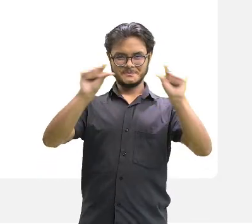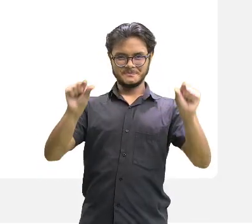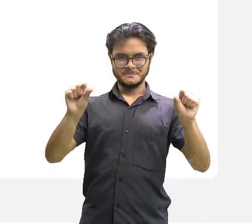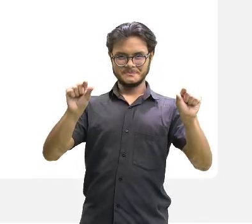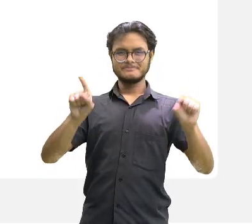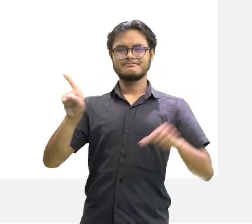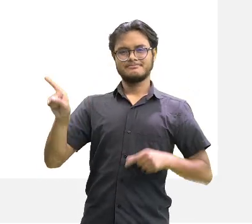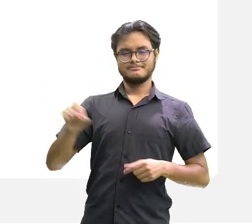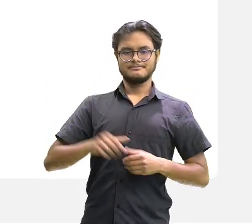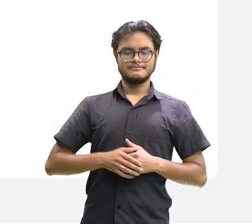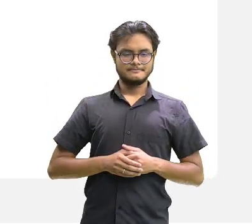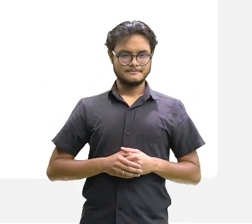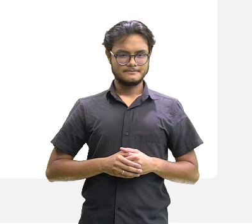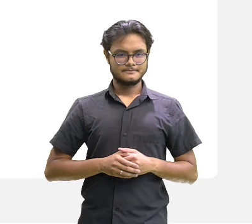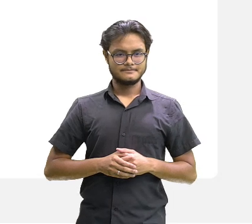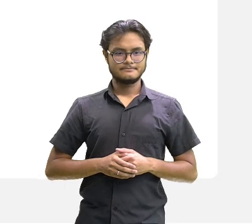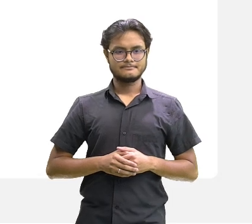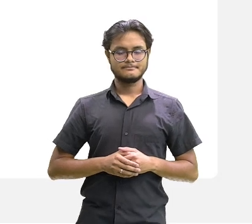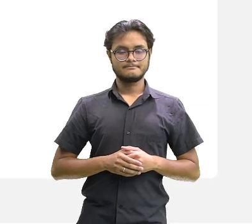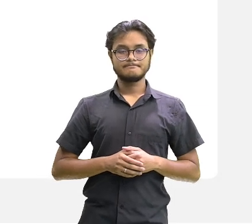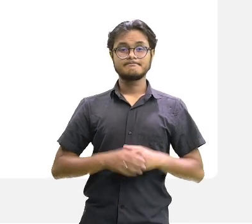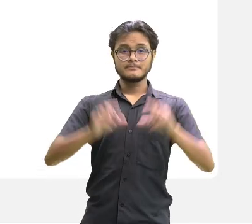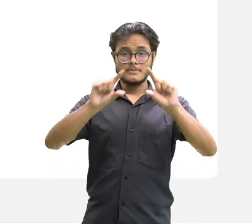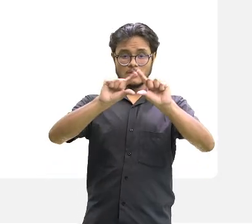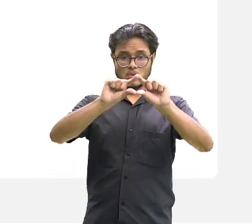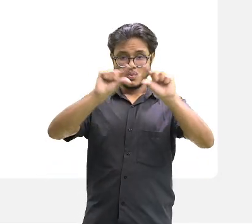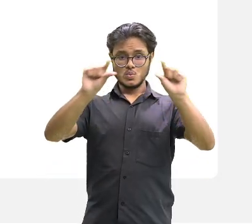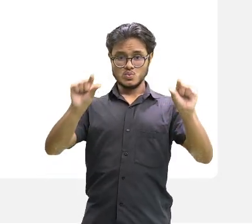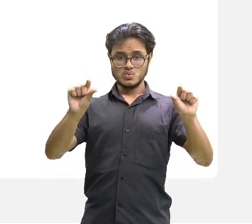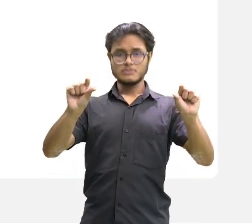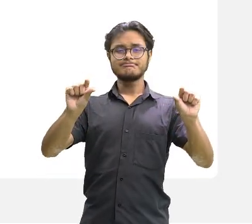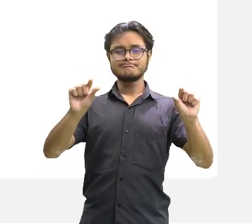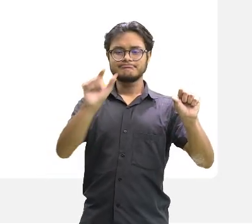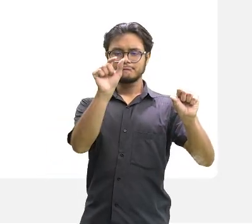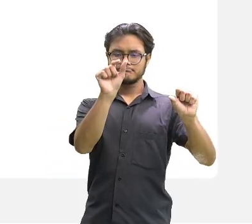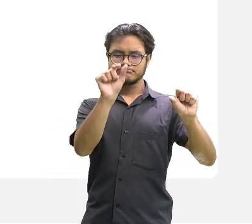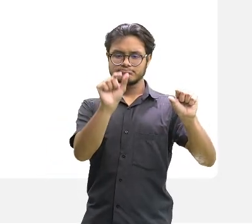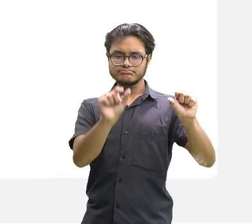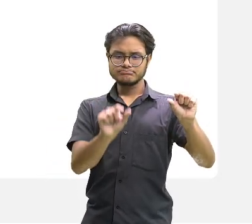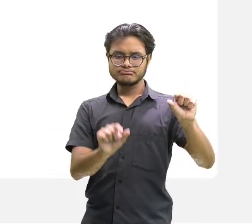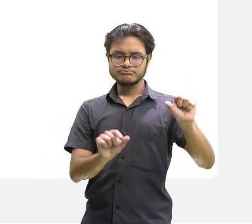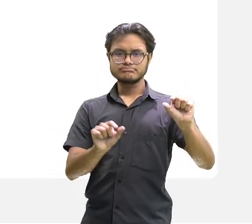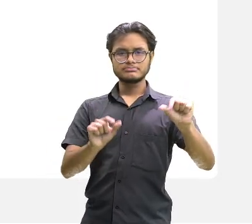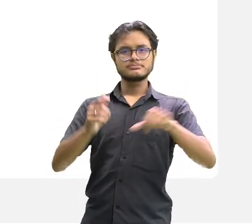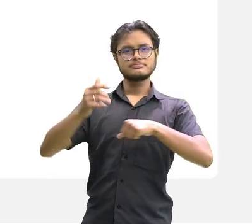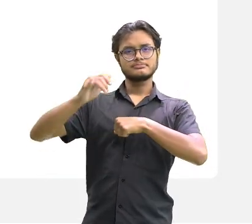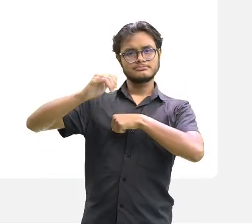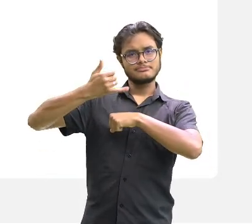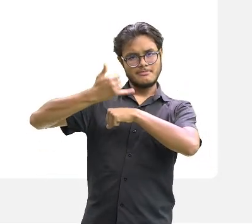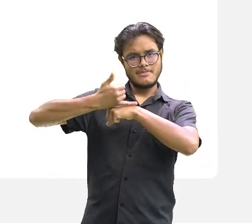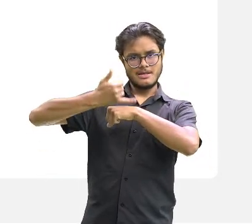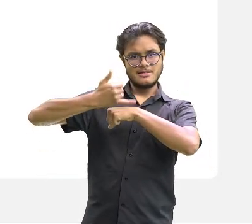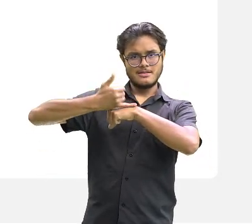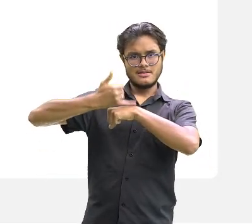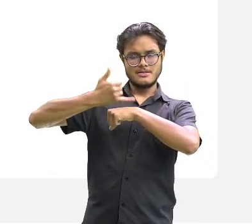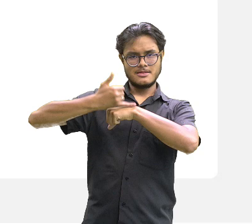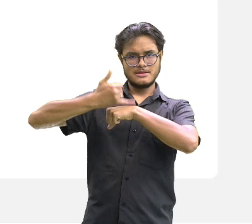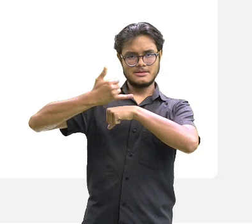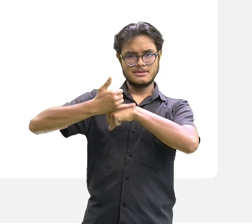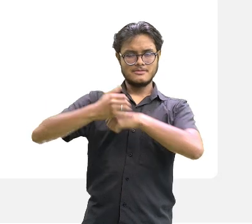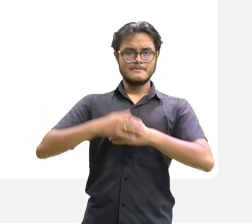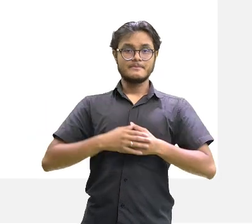intrauterino. O DIU de cobre, gente, possui uma estrutura metálica com ação de